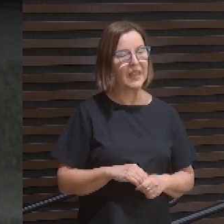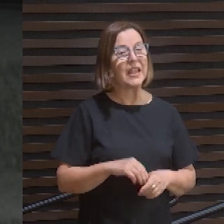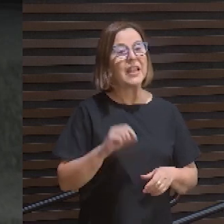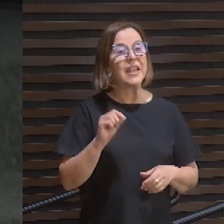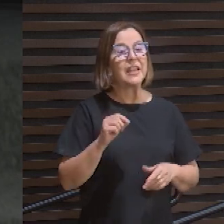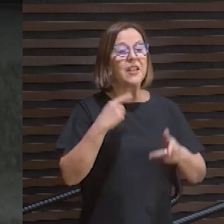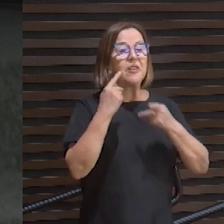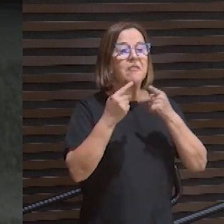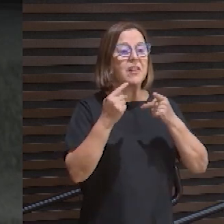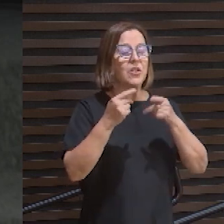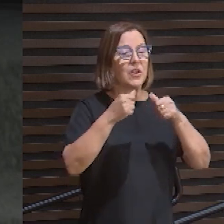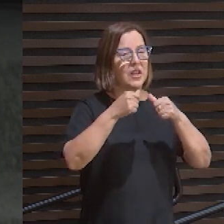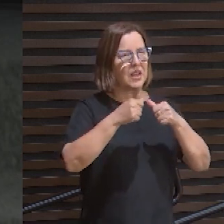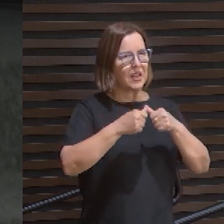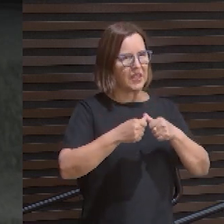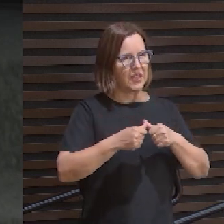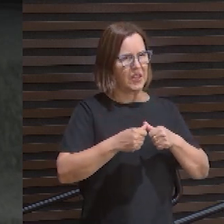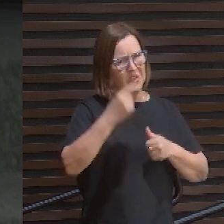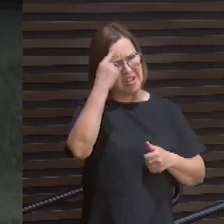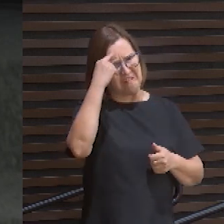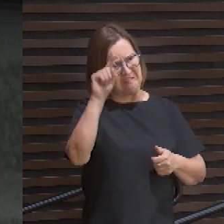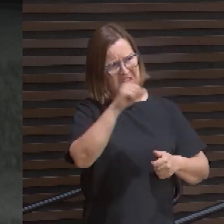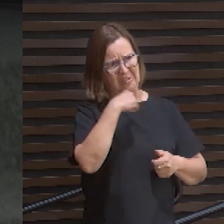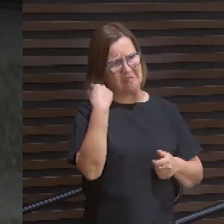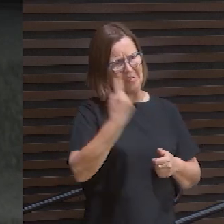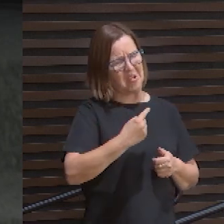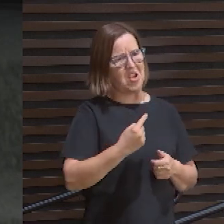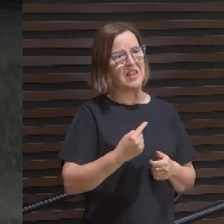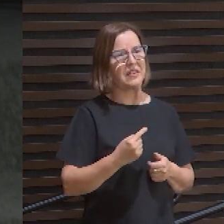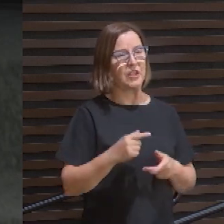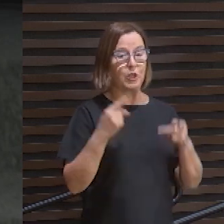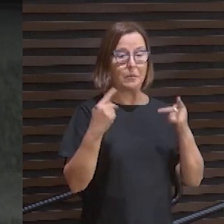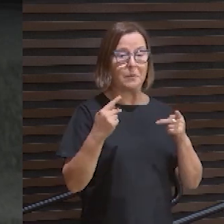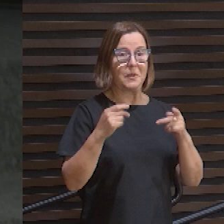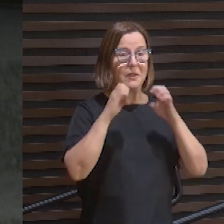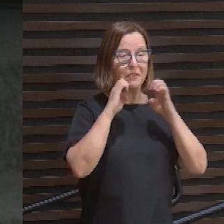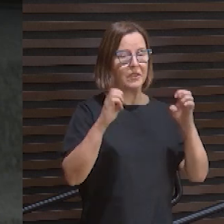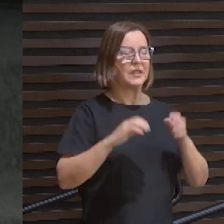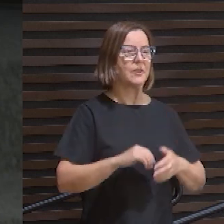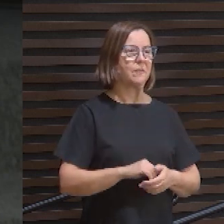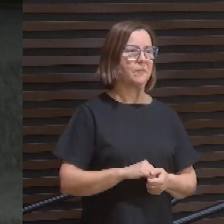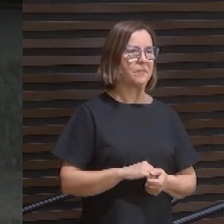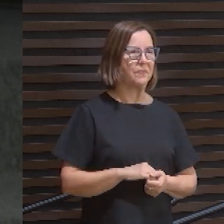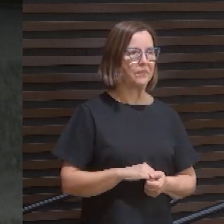disse? Eu vou saltar uma aqui que eu não gosto dele.